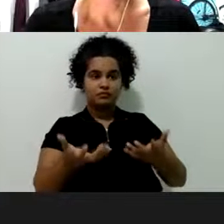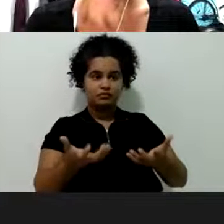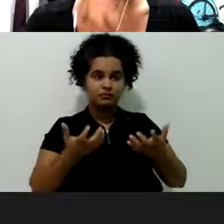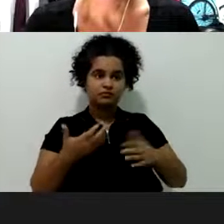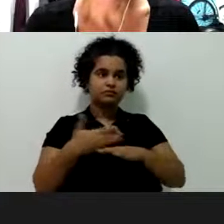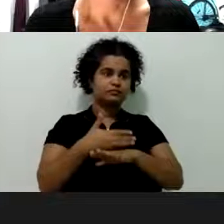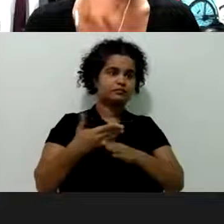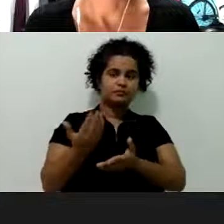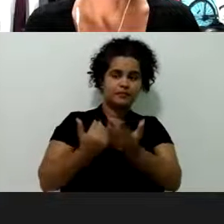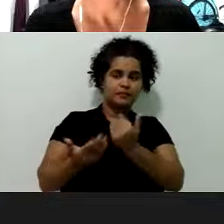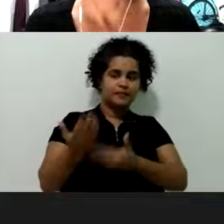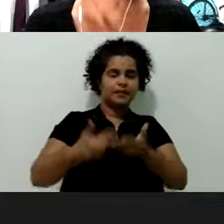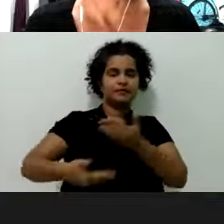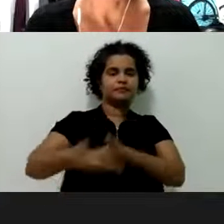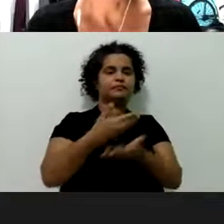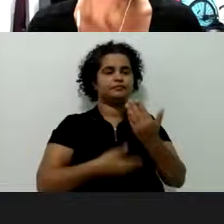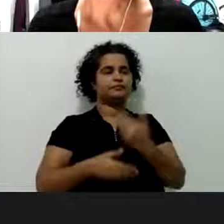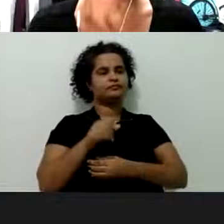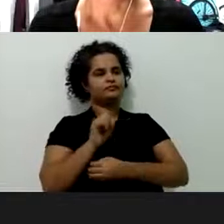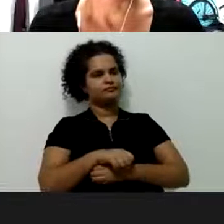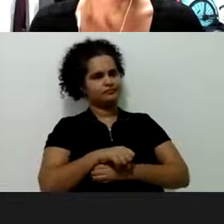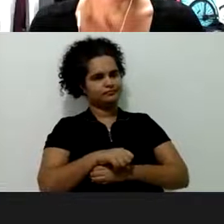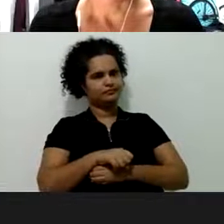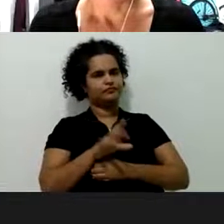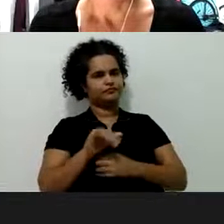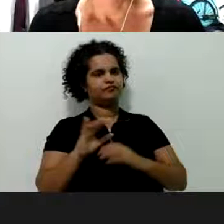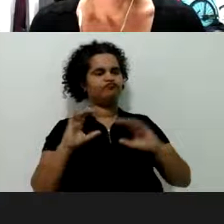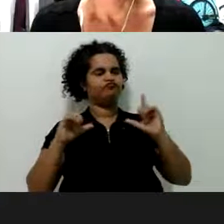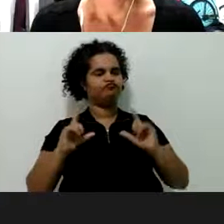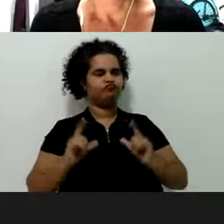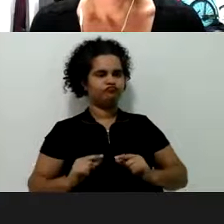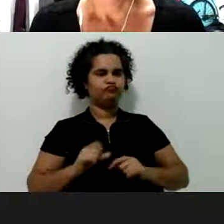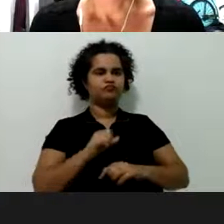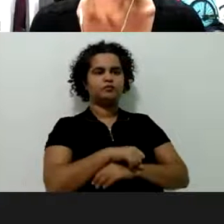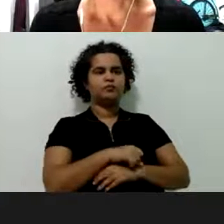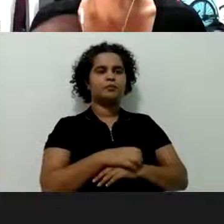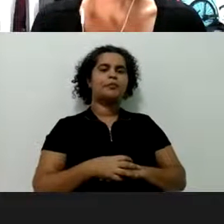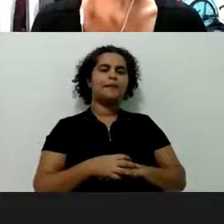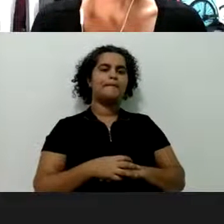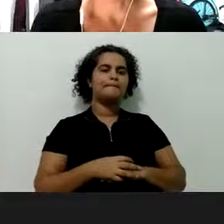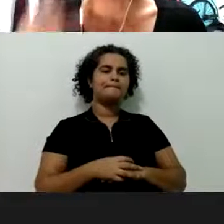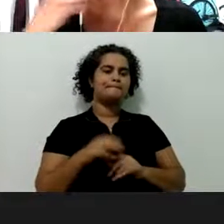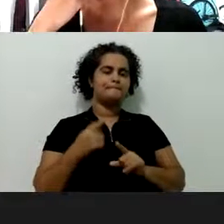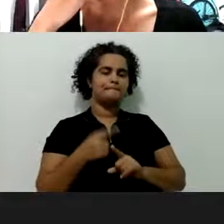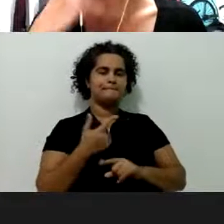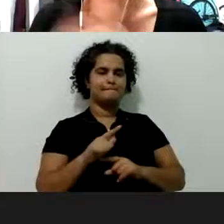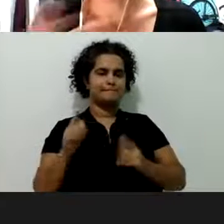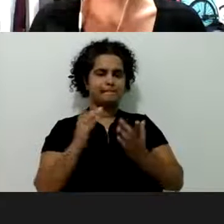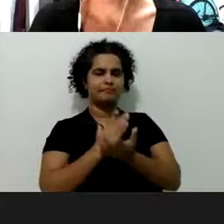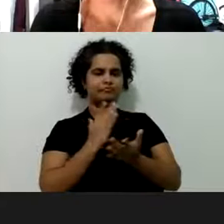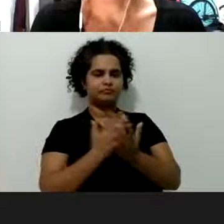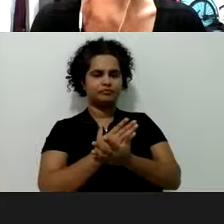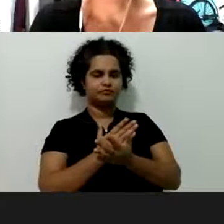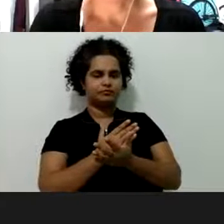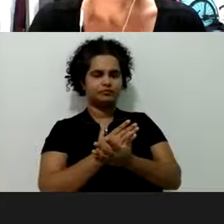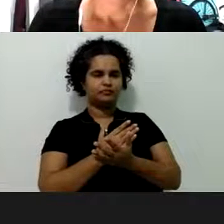esse engajamento, aí sim eu acho que vai reduzir. Porque no outro livro, no guia, que não foi o que eu